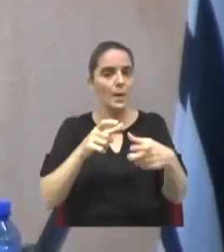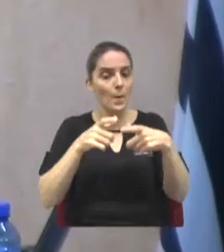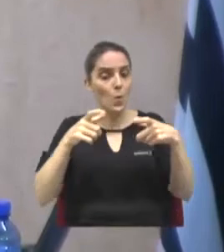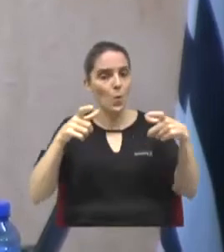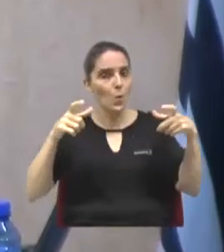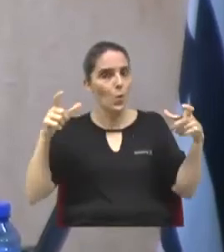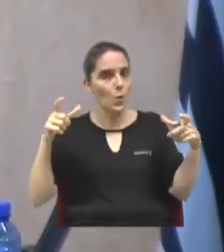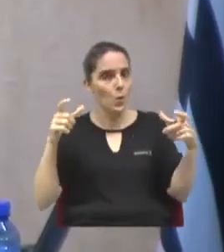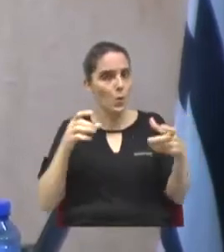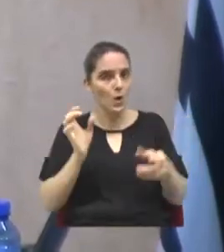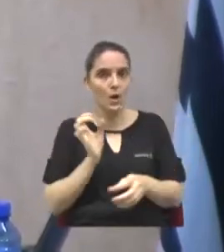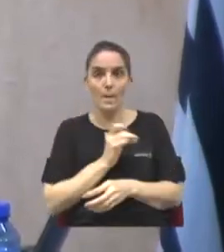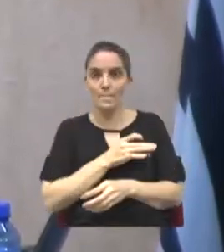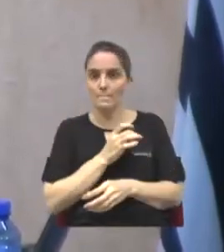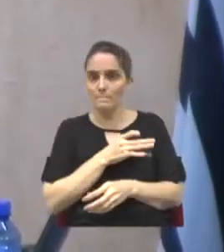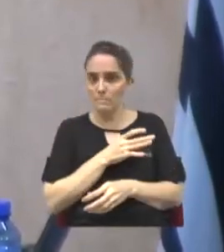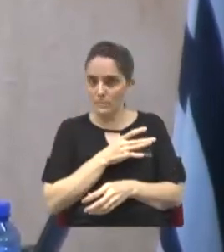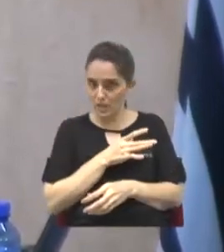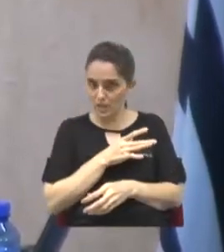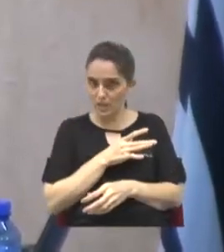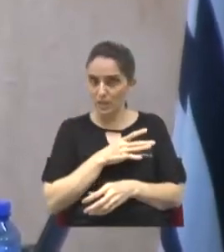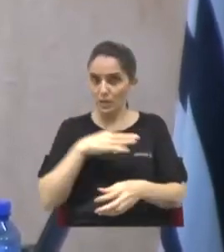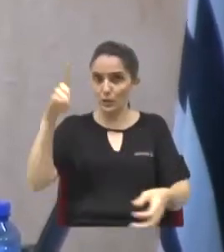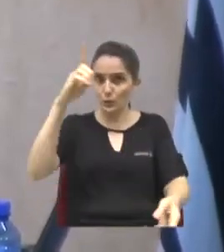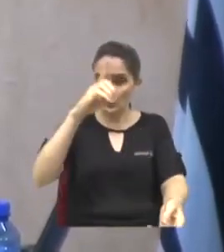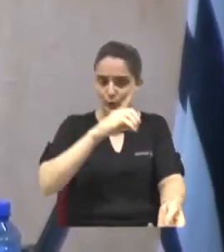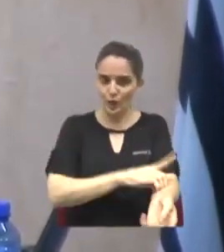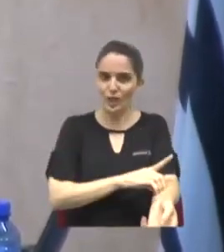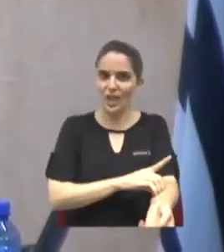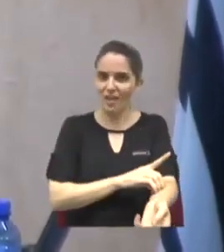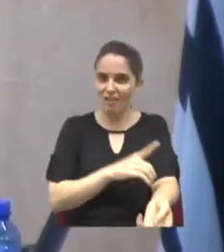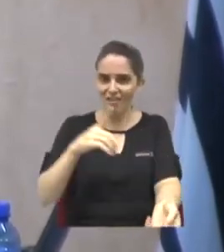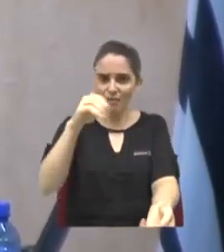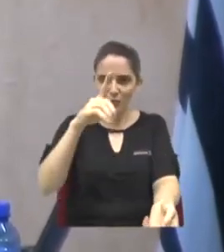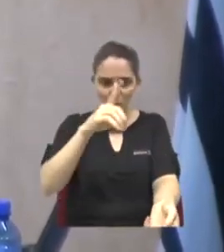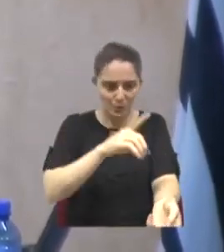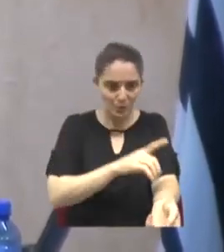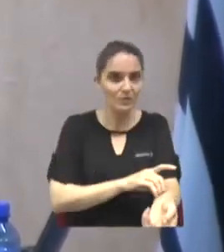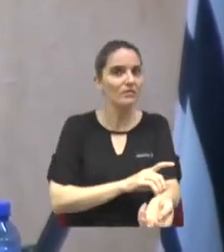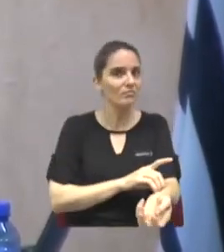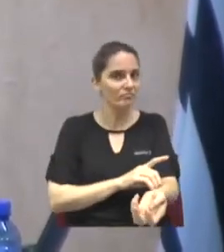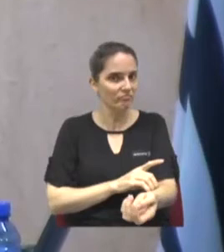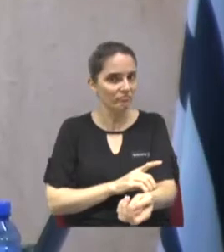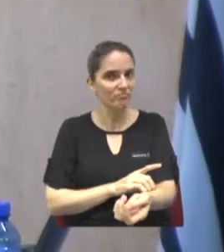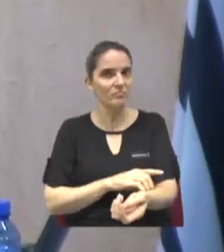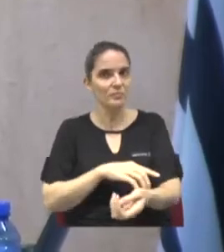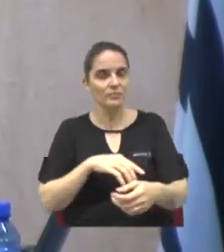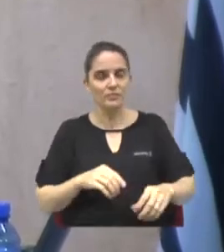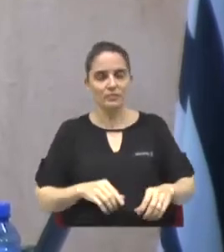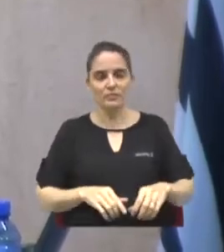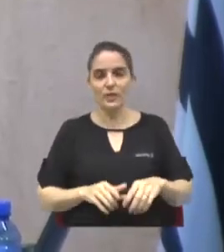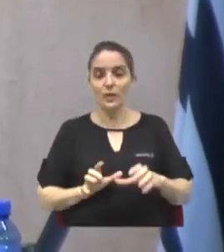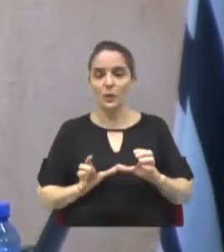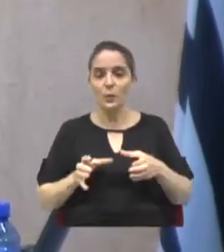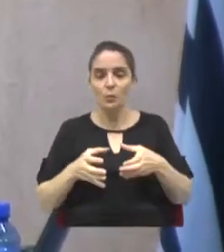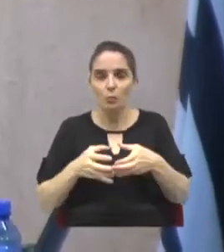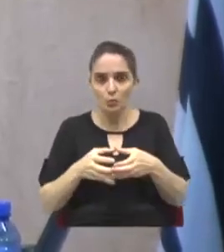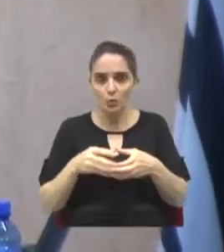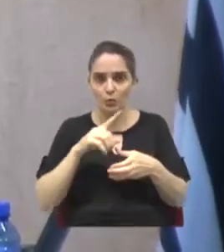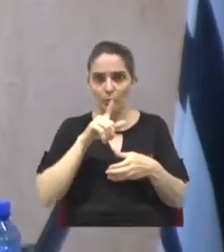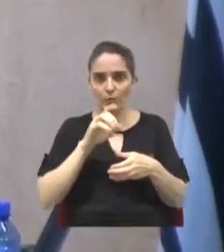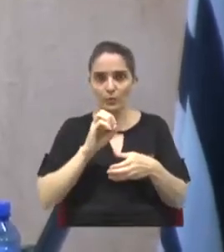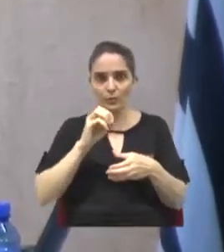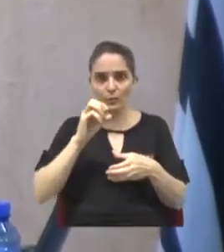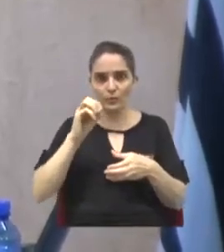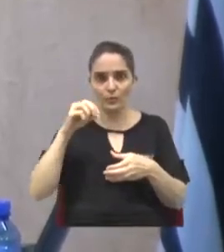medo da própria população quanto à dengue. E aqui eu queria dizer que a zoonose tem um trabalho efetivo nesse ponto,